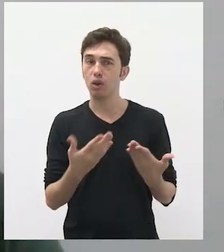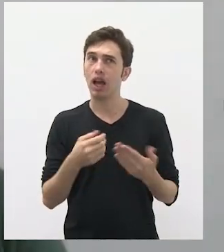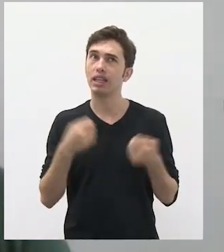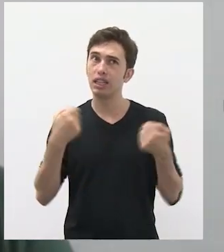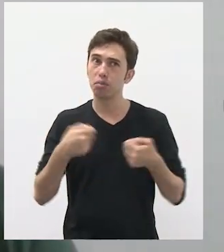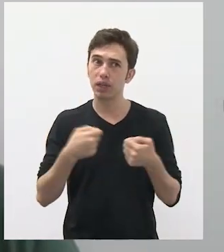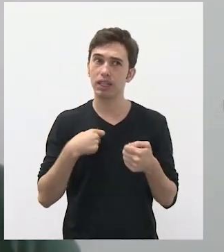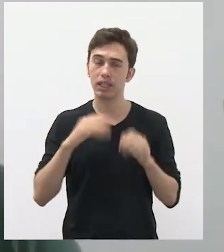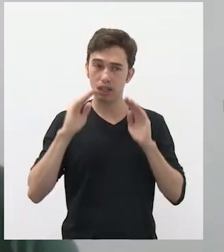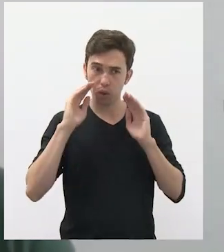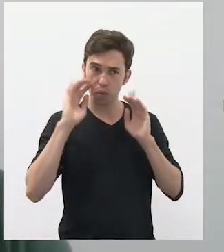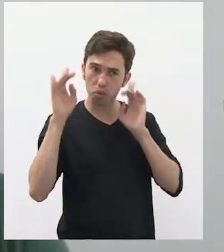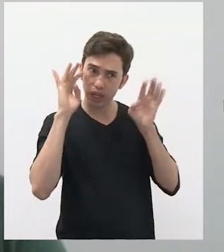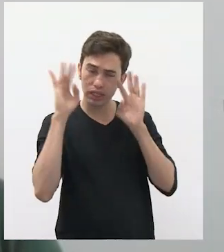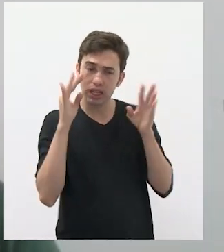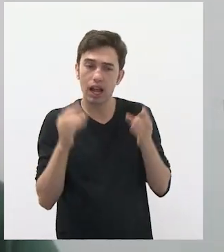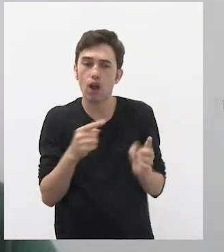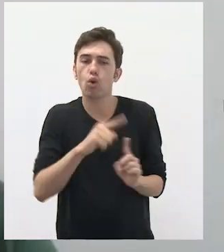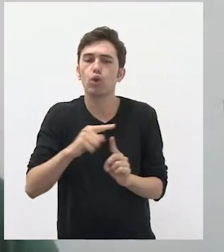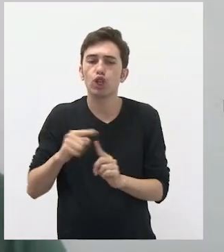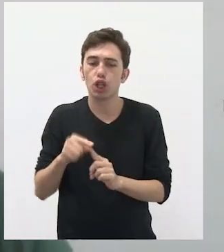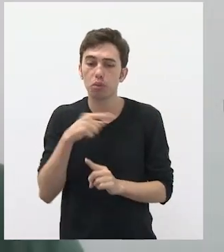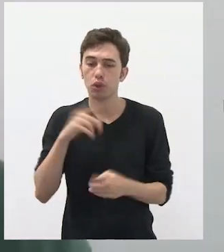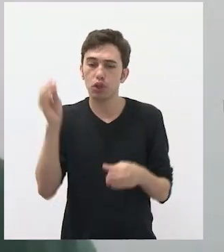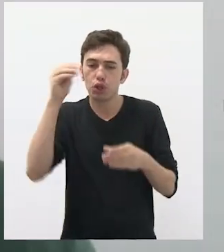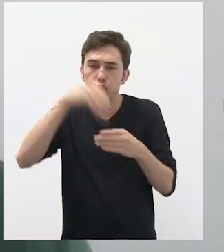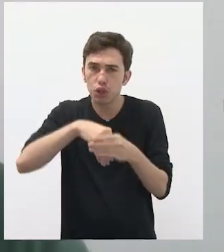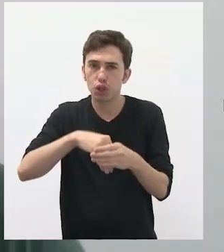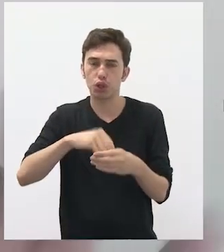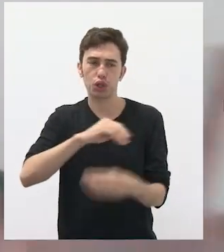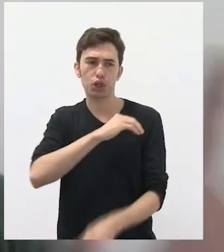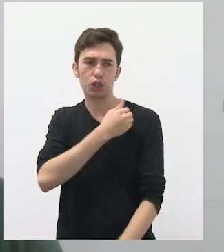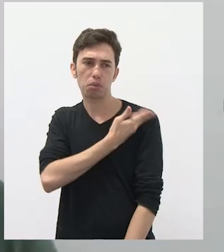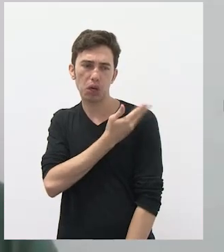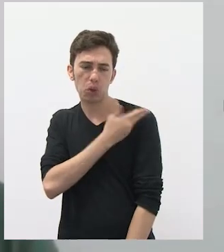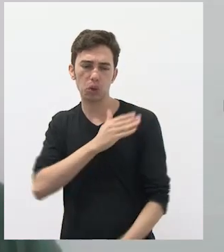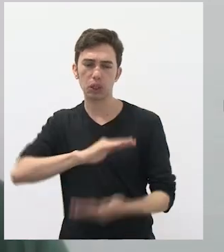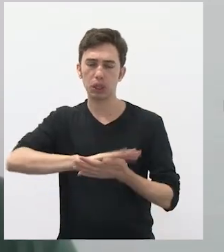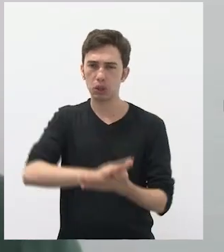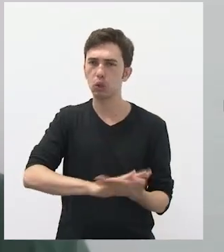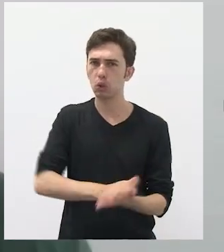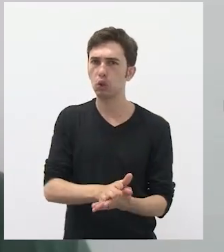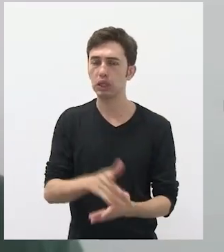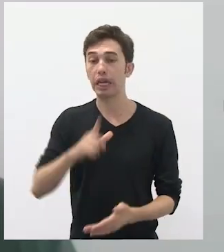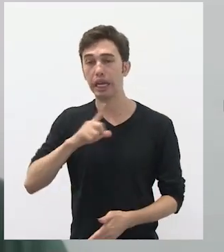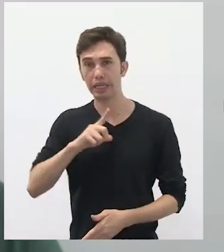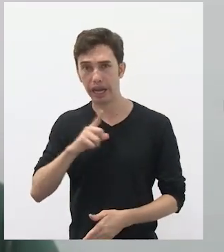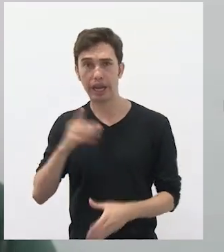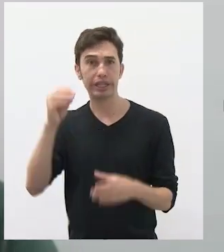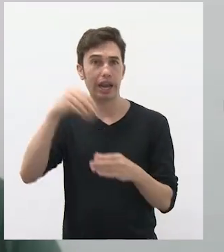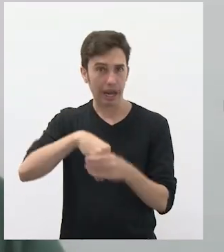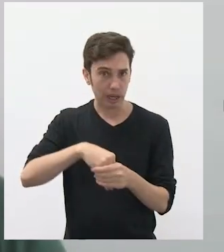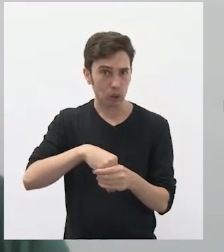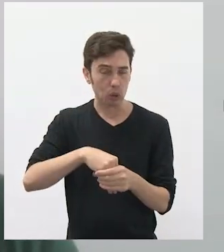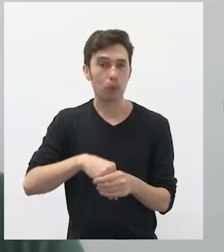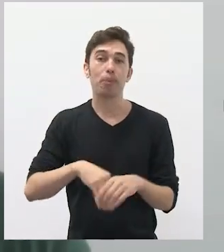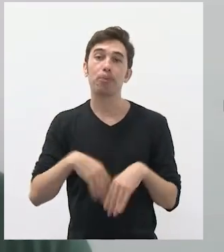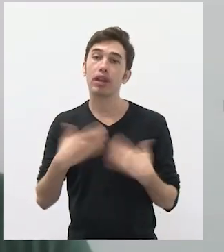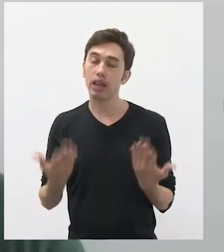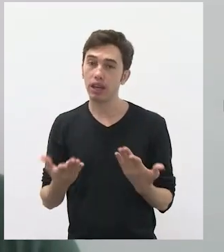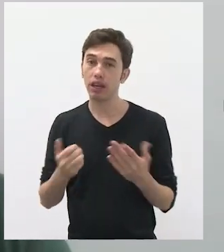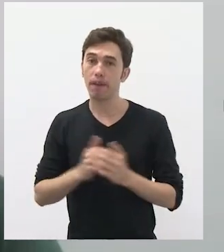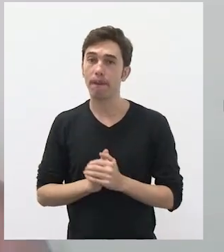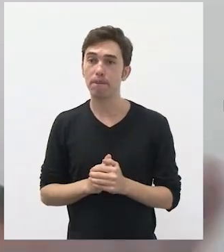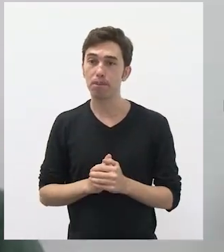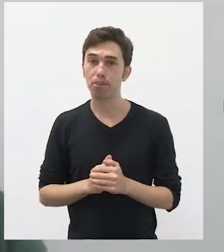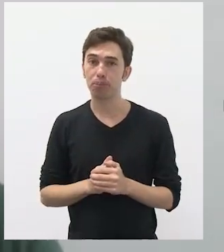né? É importante identificar, né, dentro de todos esses contextos, o que está sendo destacado aí.